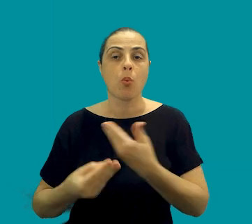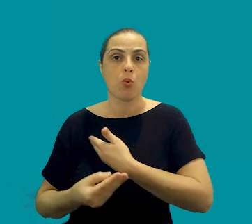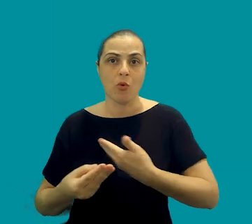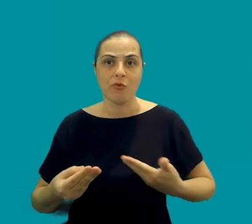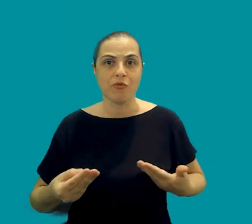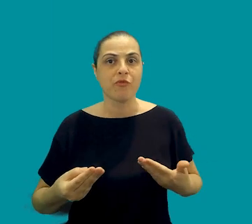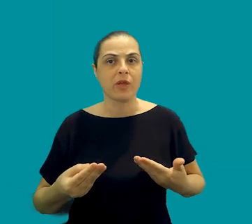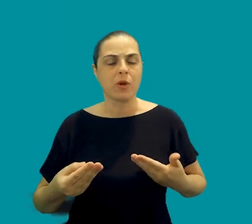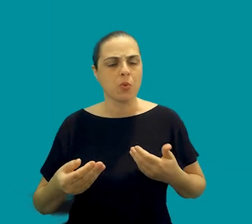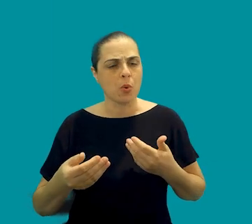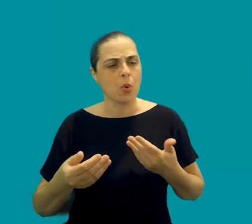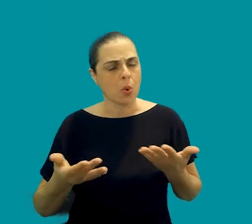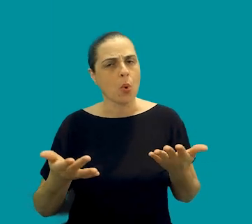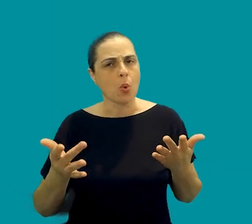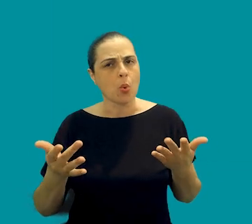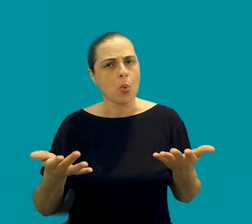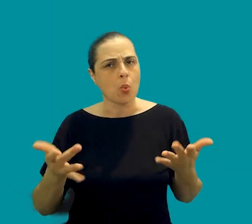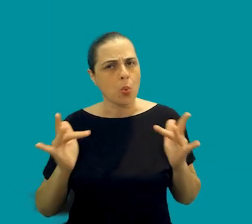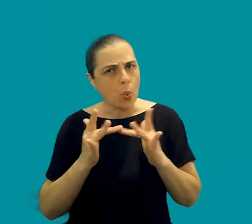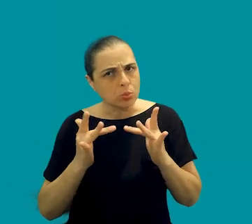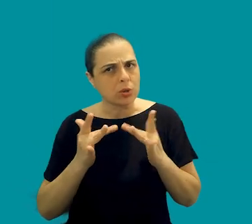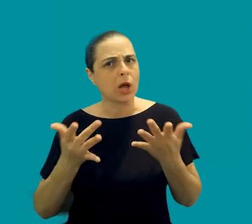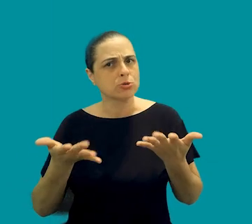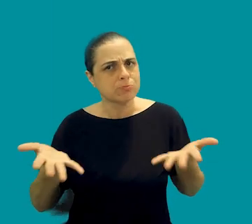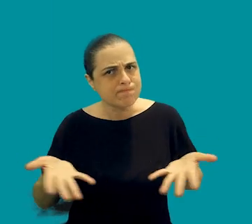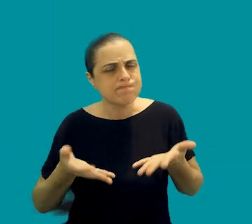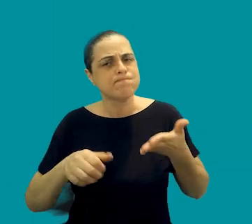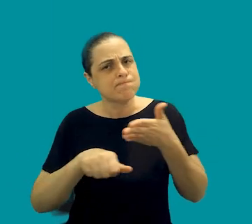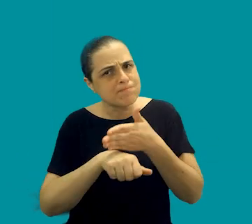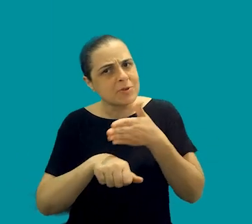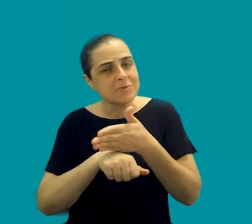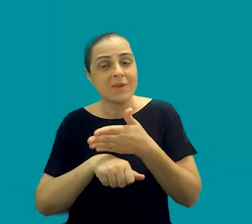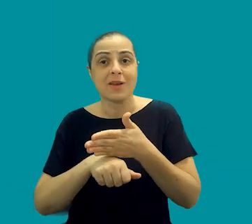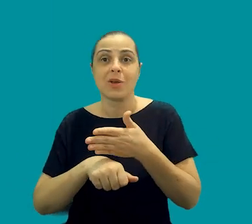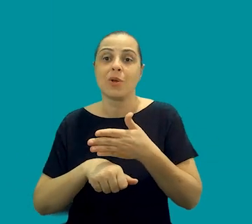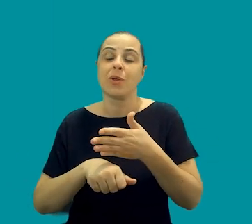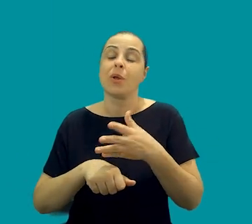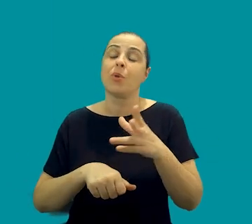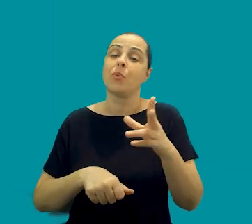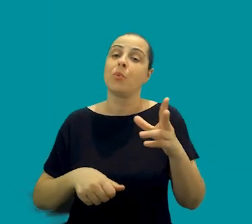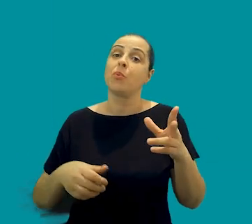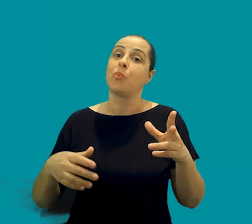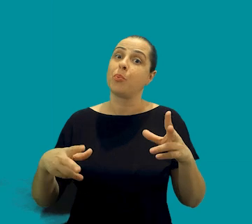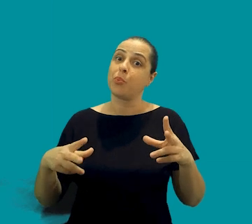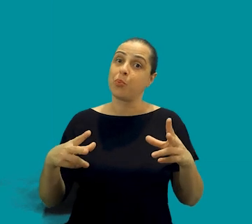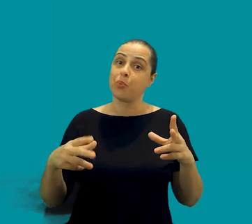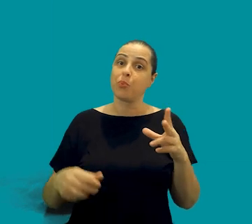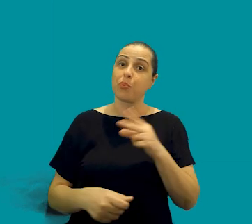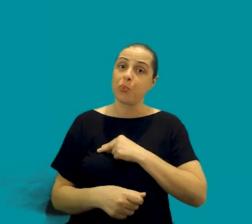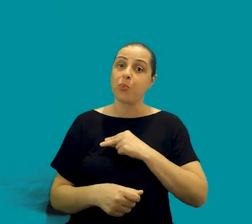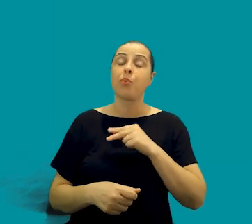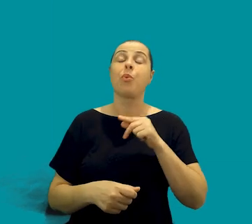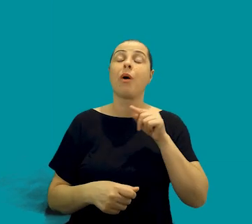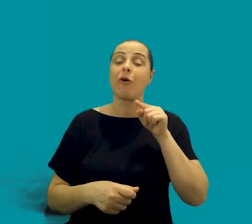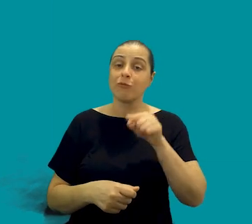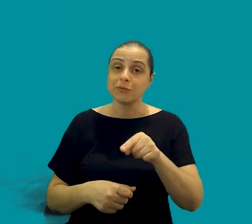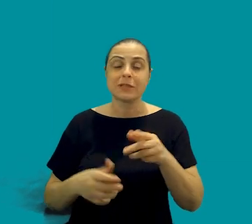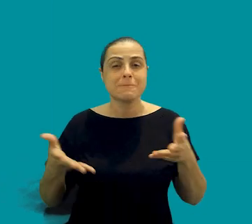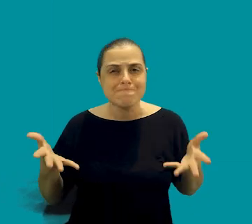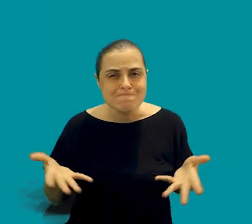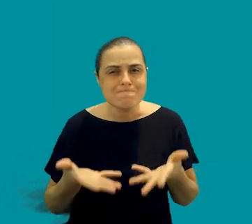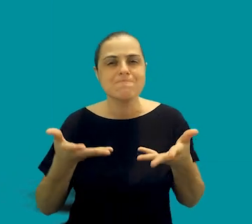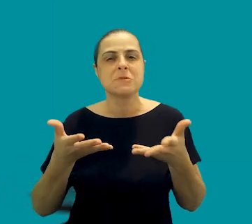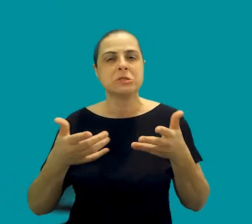chamar o poder público para estar mais próximo. Então, eu vejo assim, coisa assim, de uma iniciativa muito legal de vocês, mas ali, num